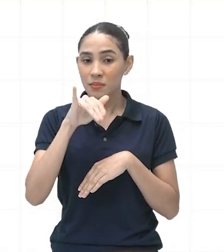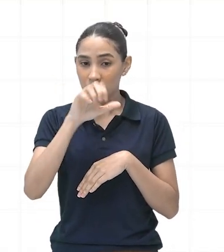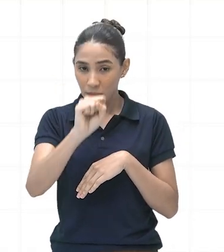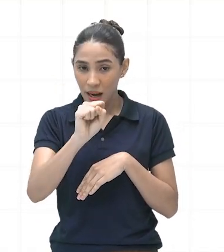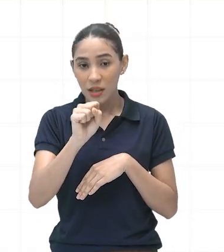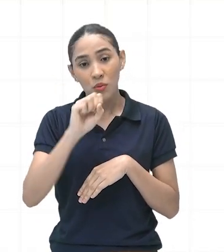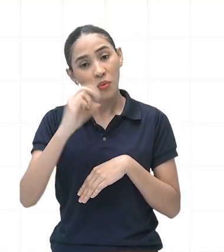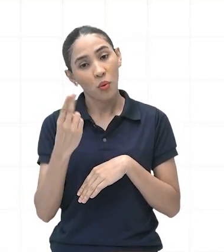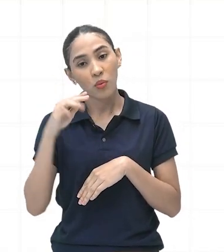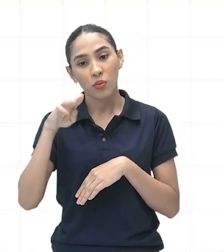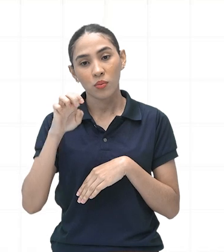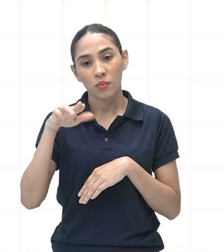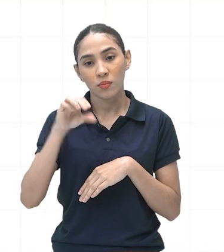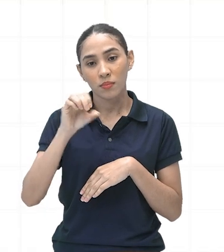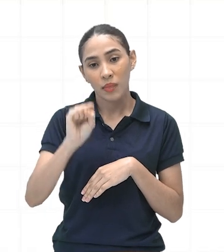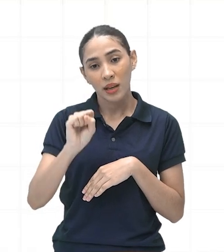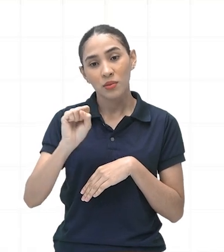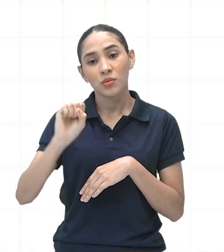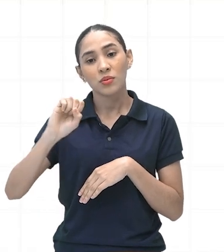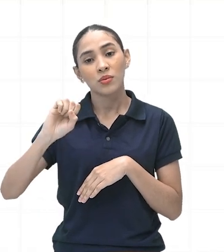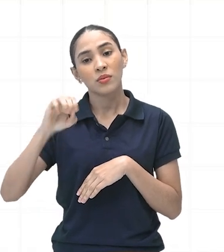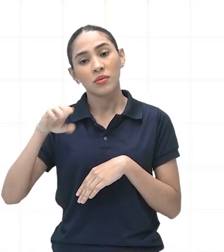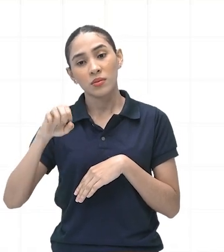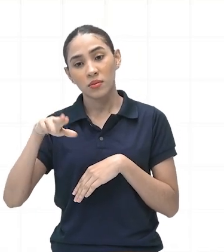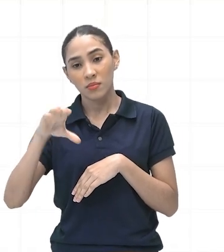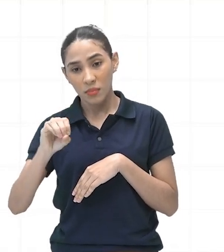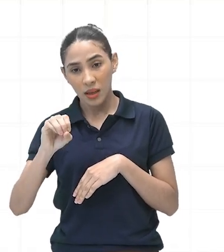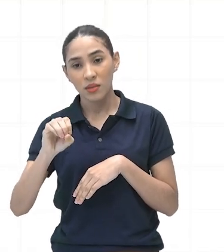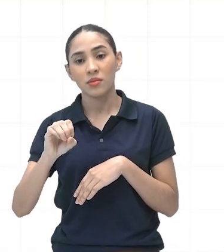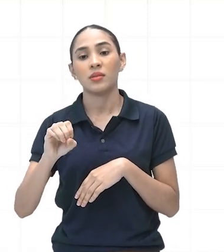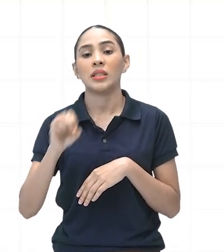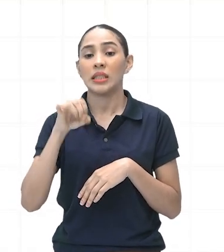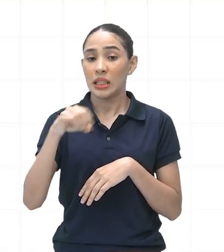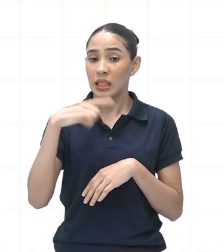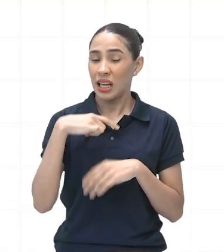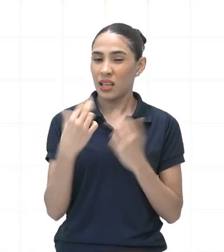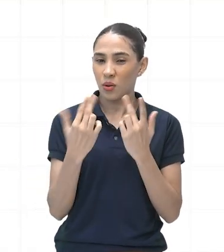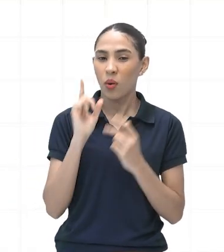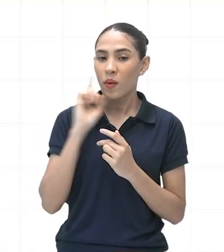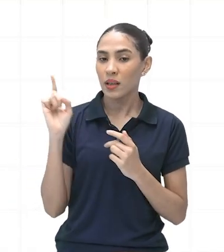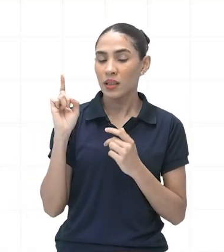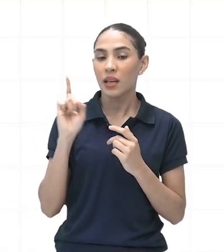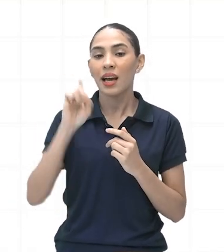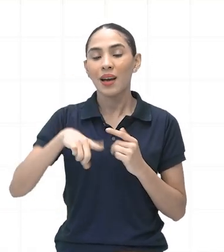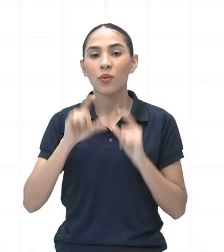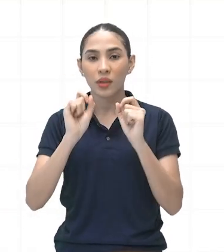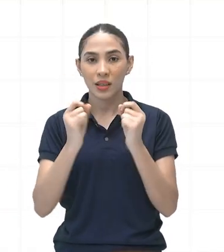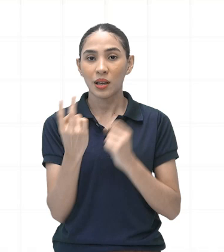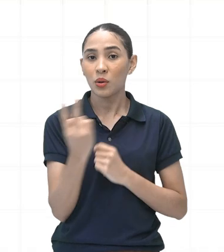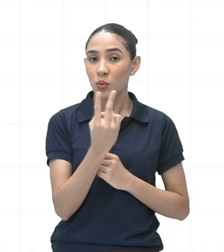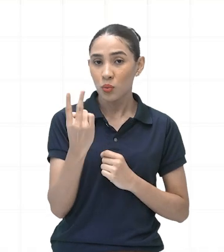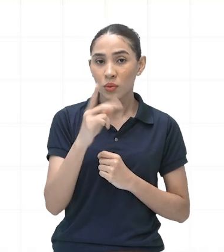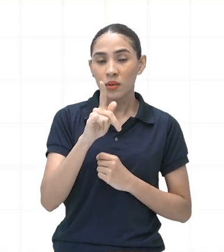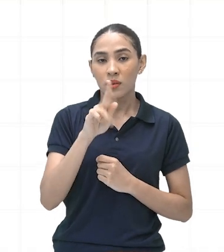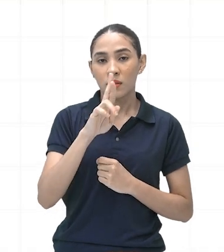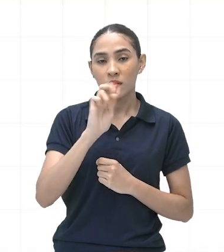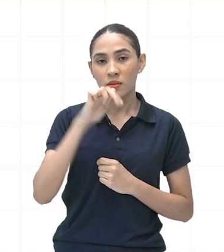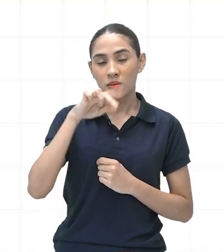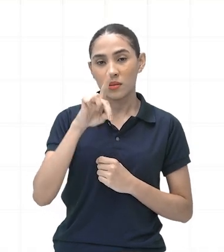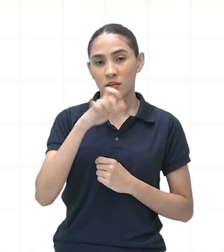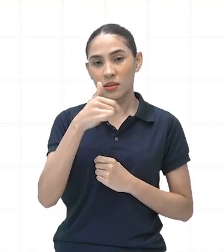menos, menos, quando a gente tem esse tipo de análise, a gente está se deparando com duas grandezas que